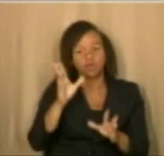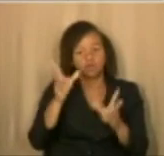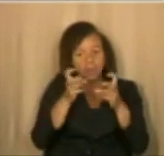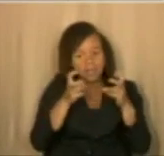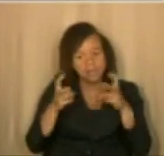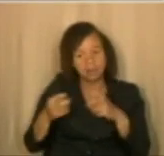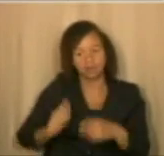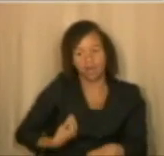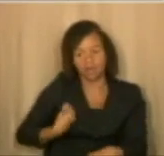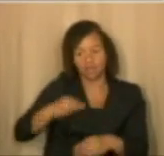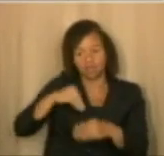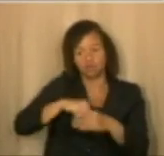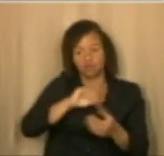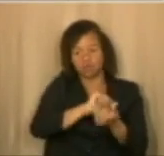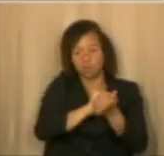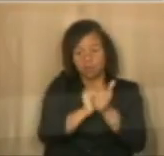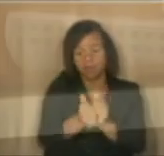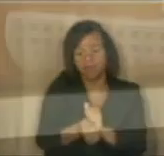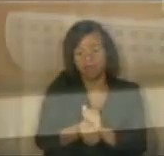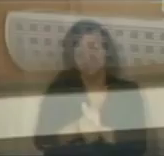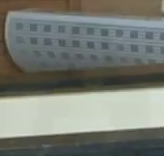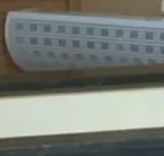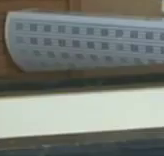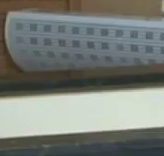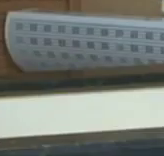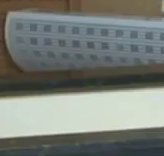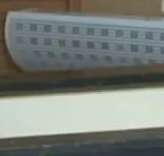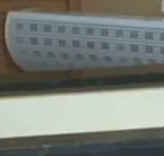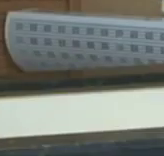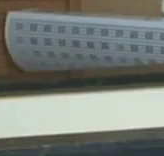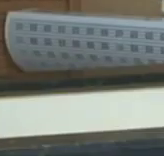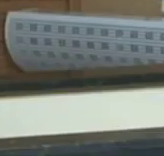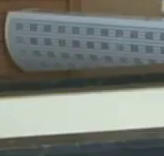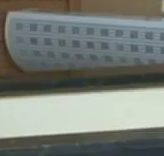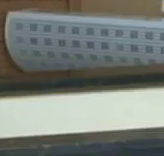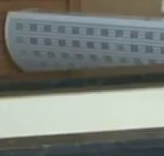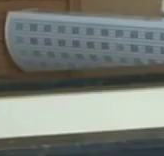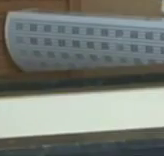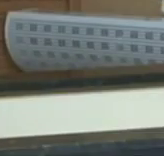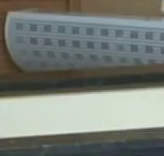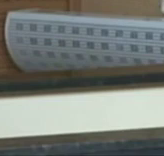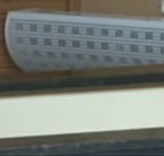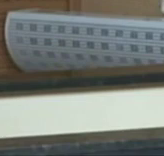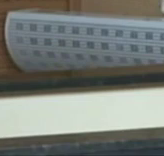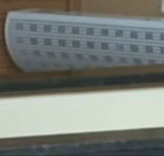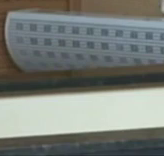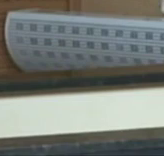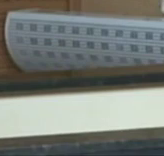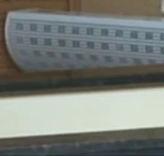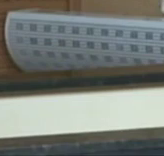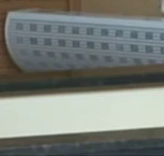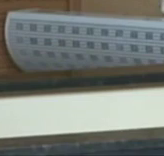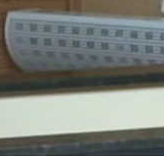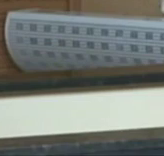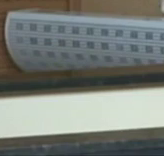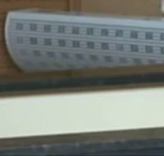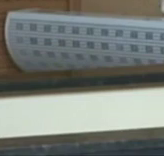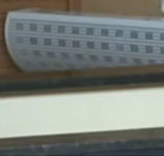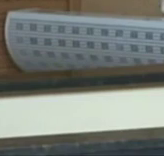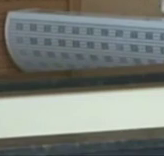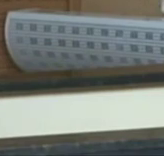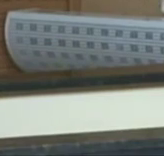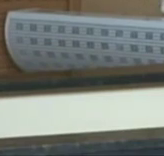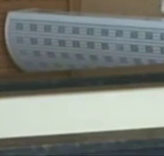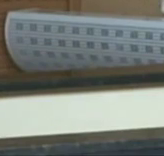vida dentro do esporte, tanto uma vida laboral dentro da guarda, vereadora, quanto uma vida desportista fora